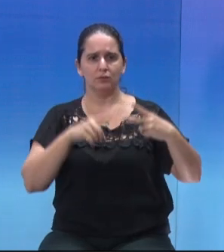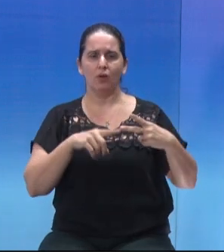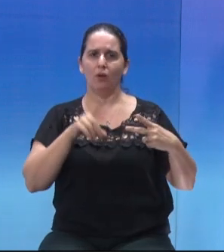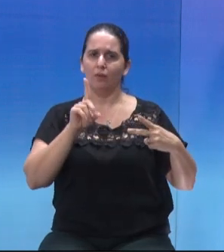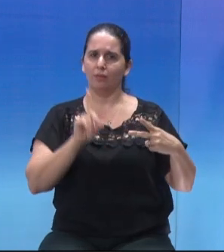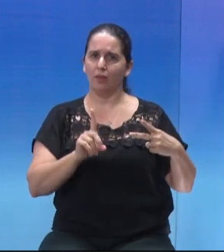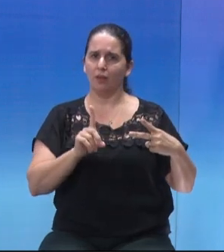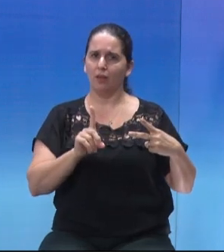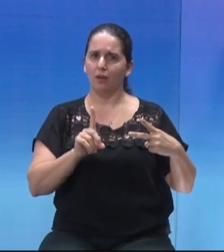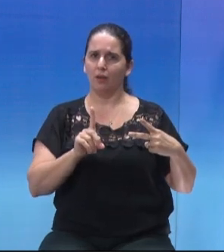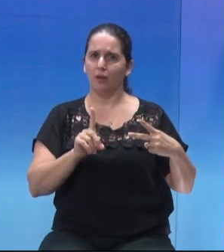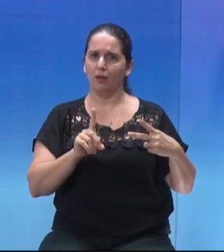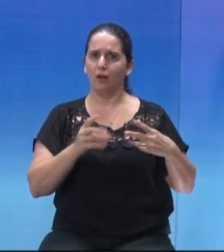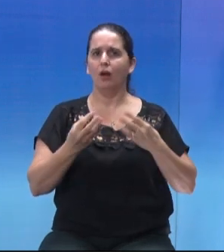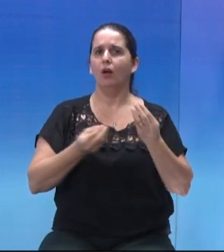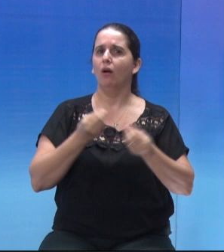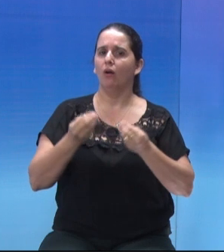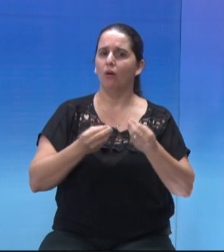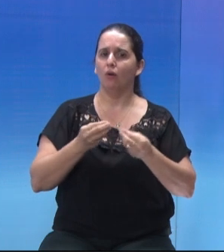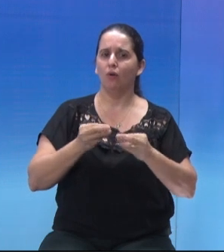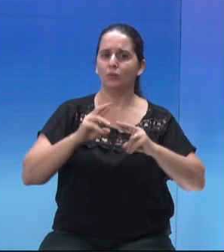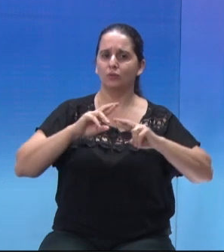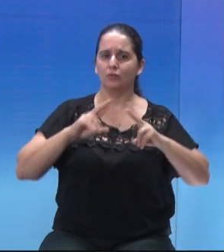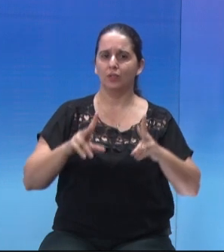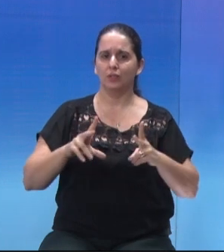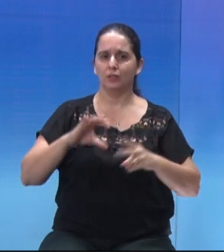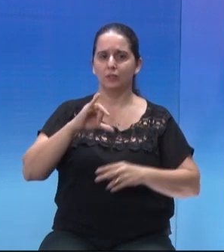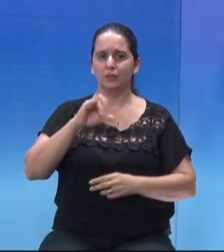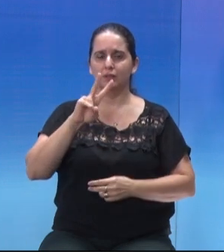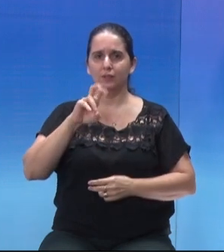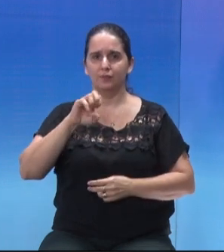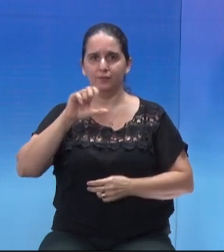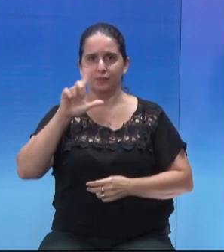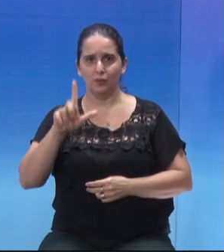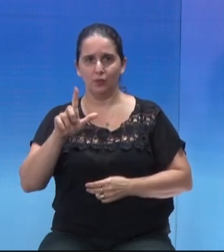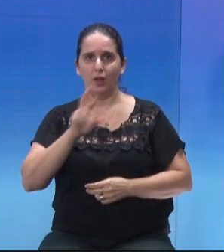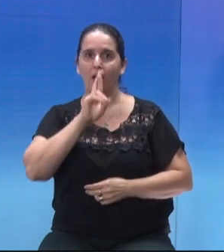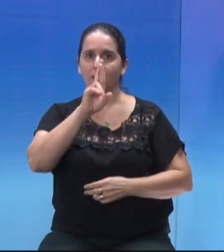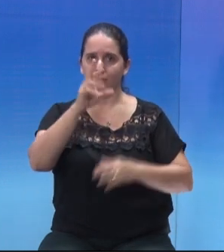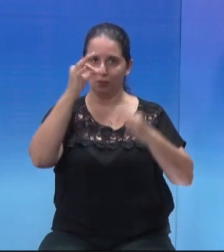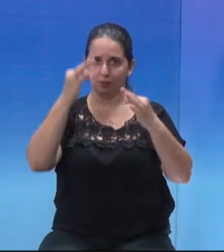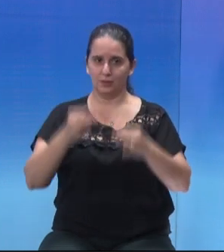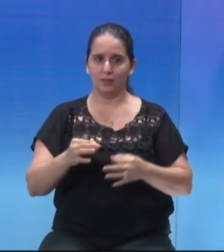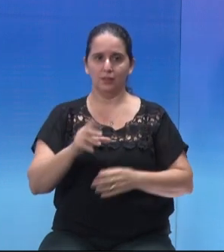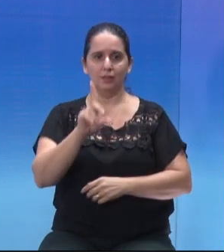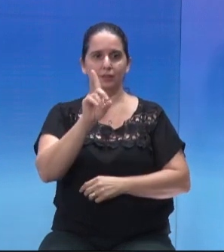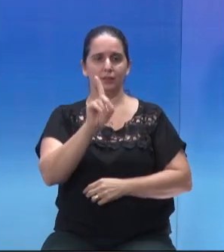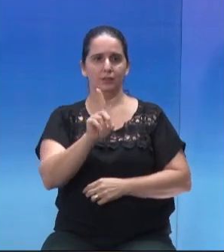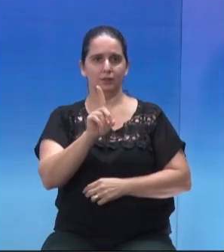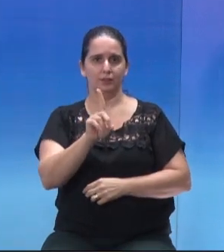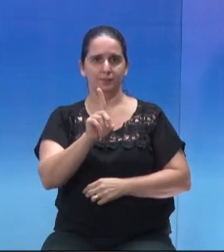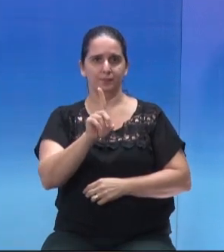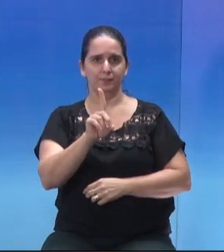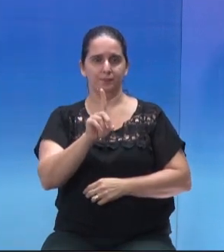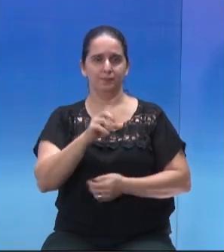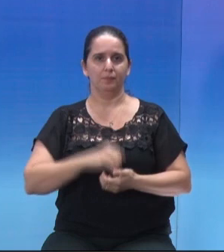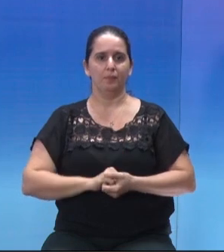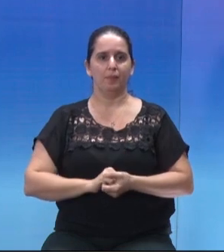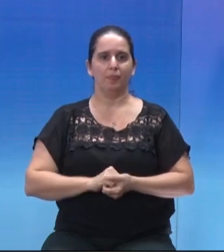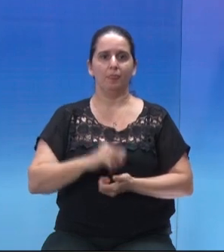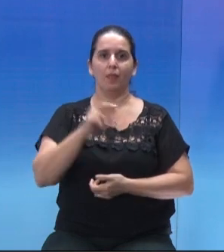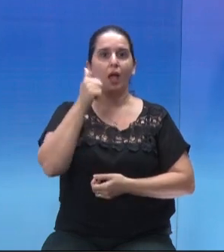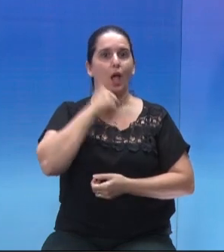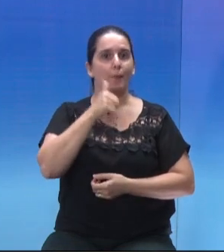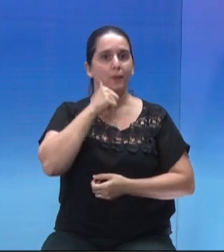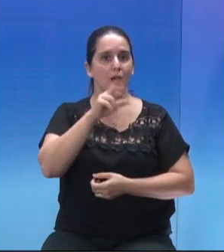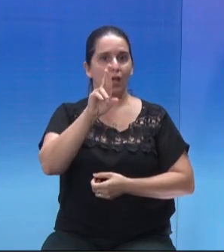civil? Ficamos com a letra B, meninos. A resposta certa é a letra D. Agora eu vou contar o caso para vocês, tá? A Rosa